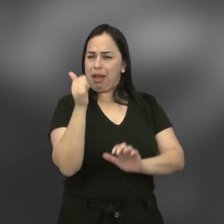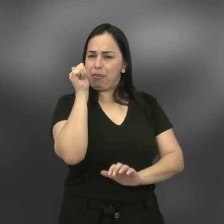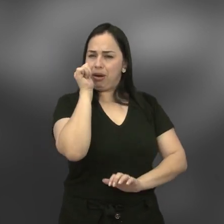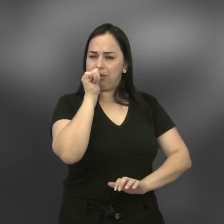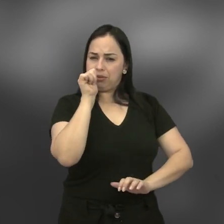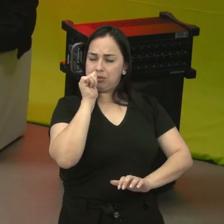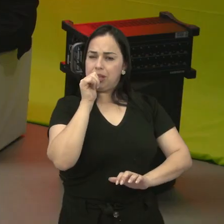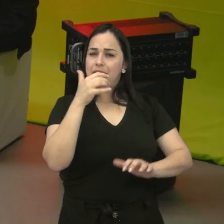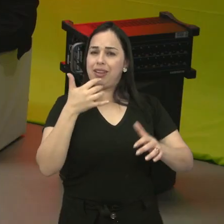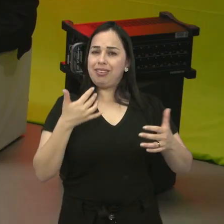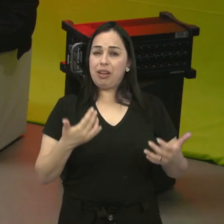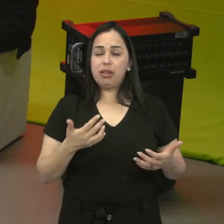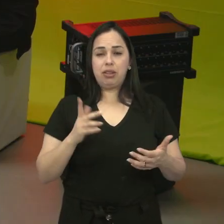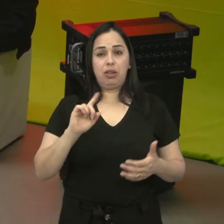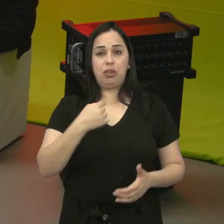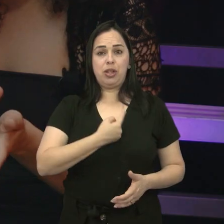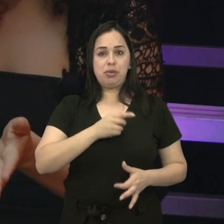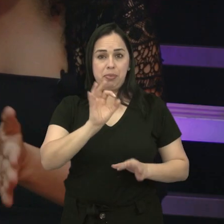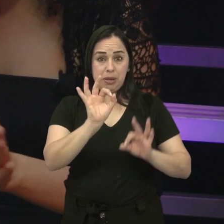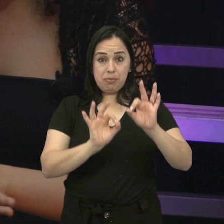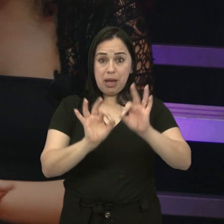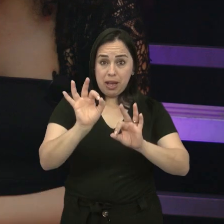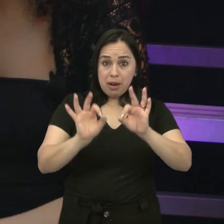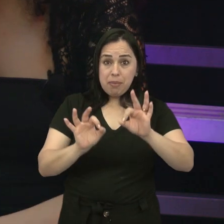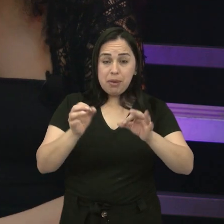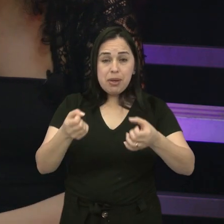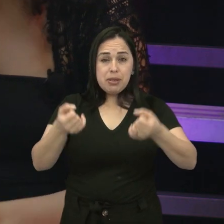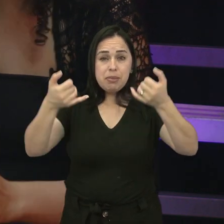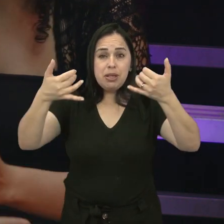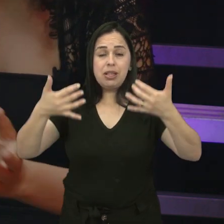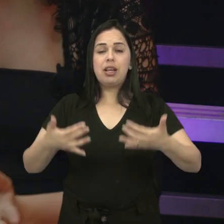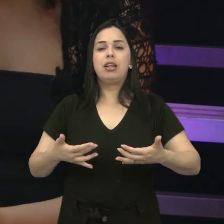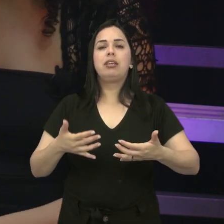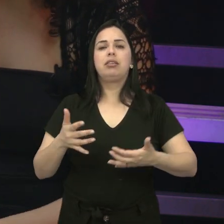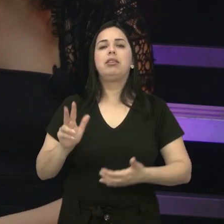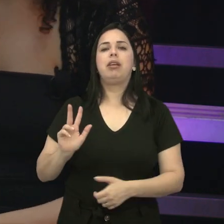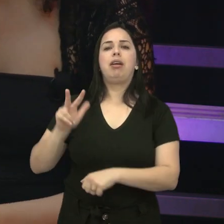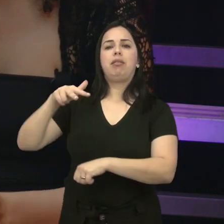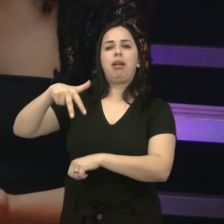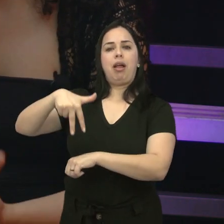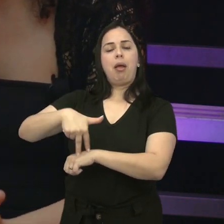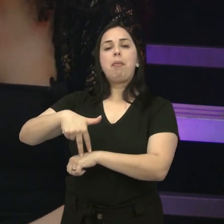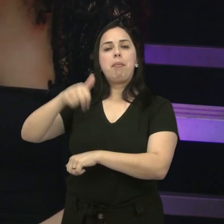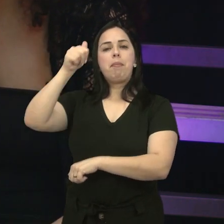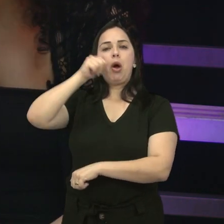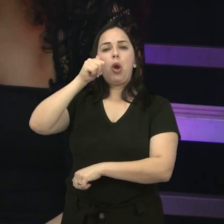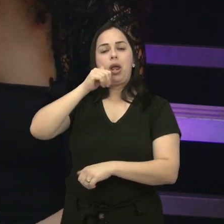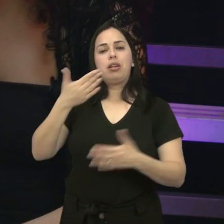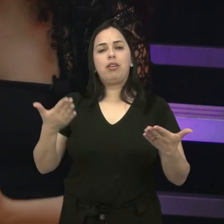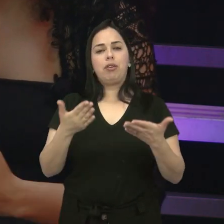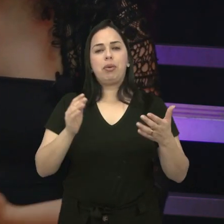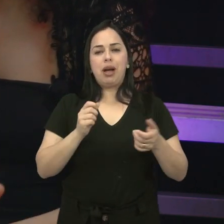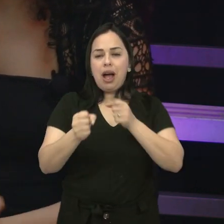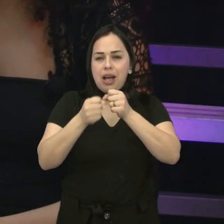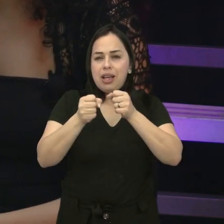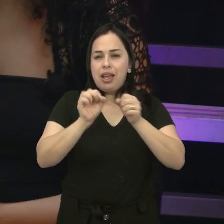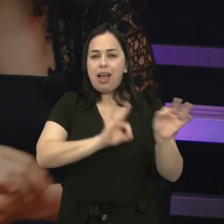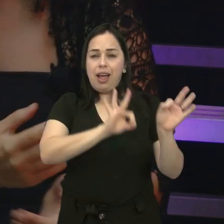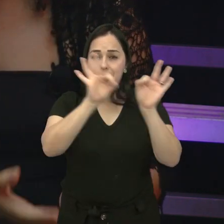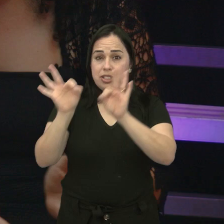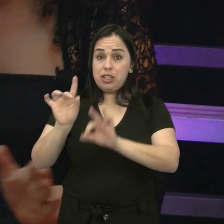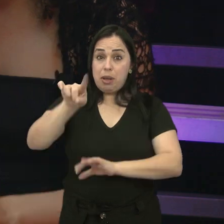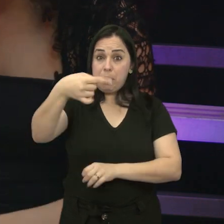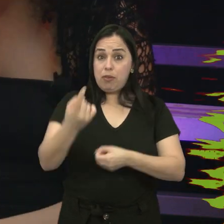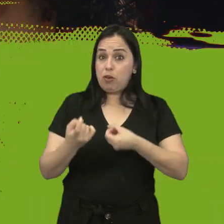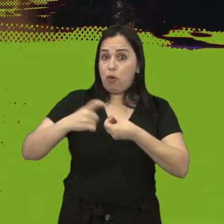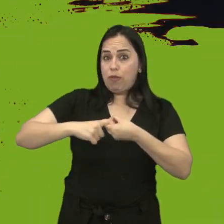E daí, por isso, também a gente preparou um material para falar sobre mulheres na fotografia. A gente vai assistir, mas a gente volta daqui a pouquinho para